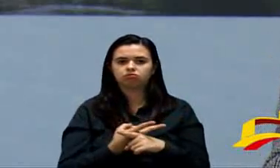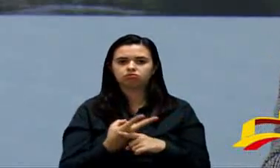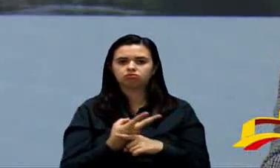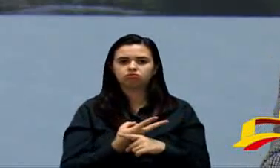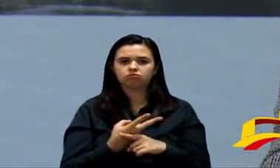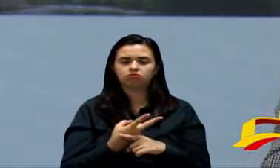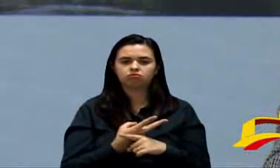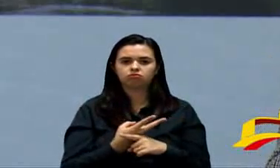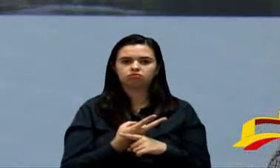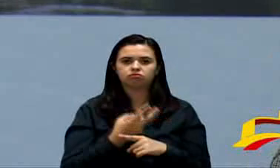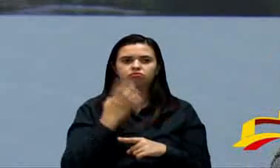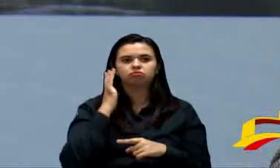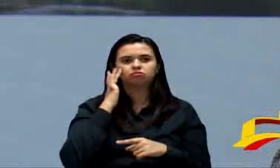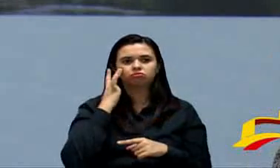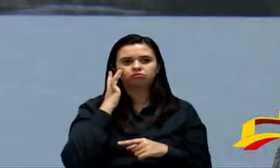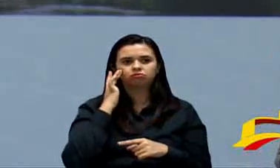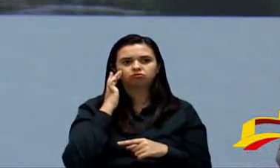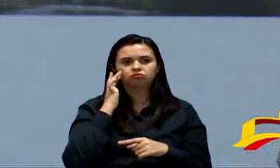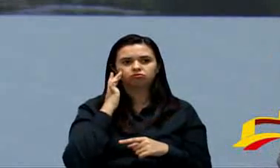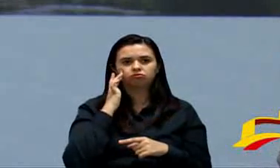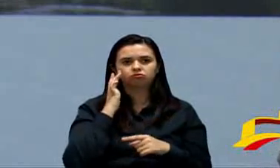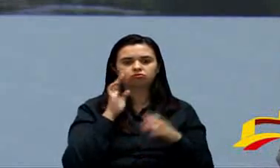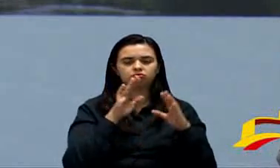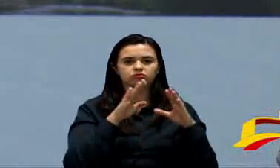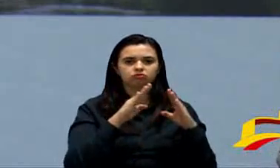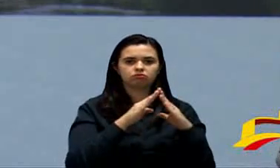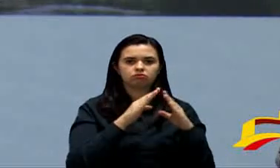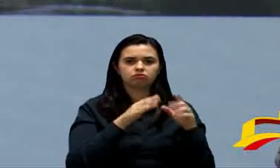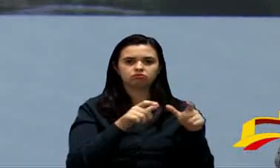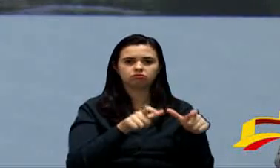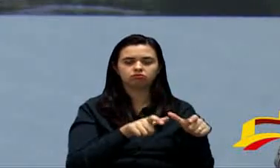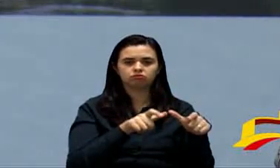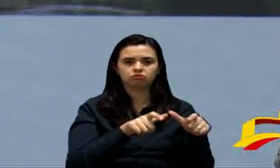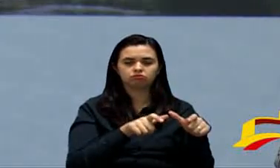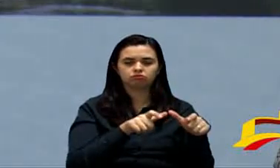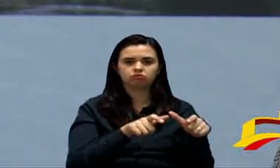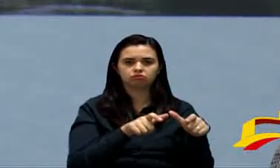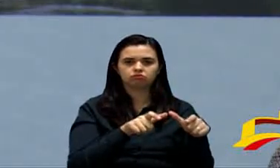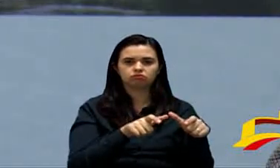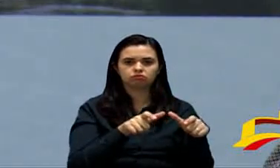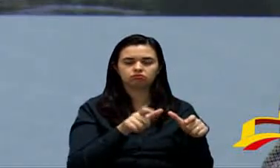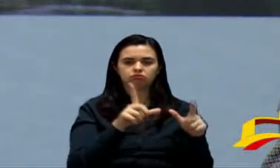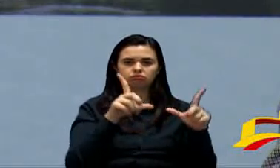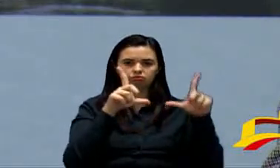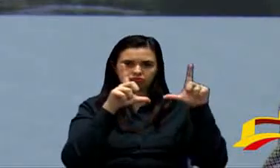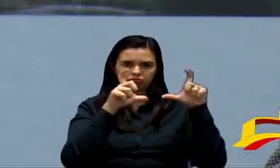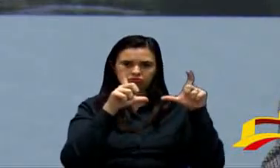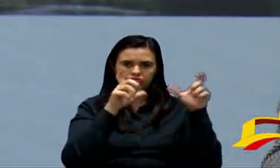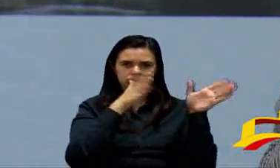Espero que o meu gabinete tenha trazido as fotos. Por favor, tenha as fotos para passar aqui.